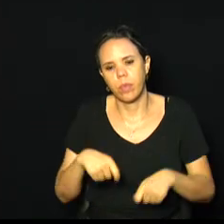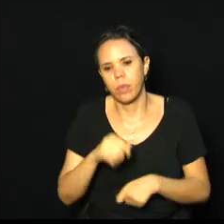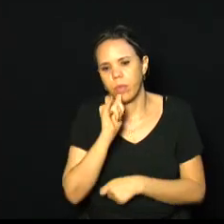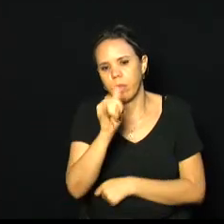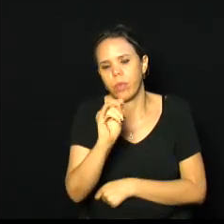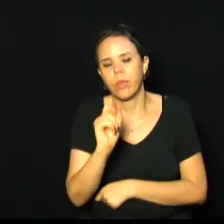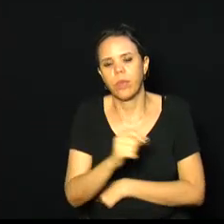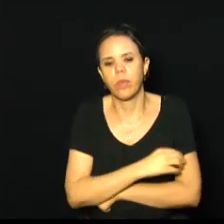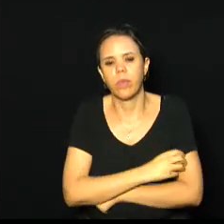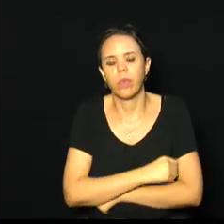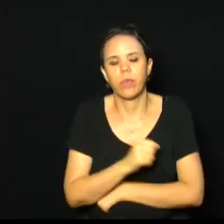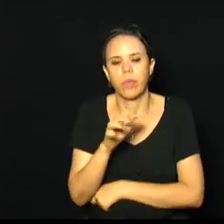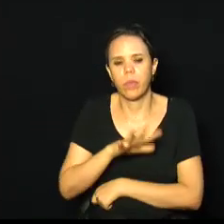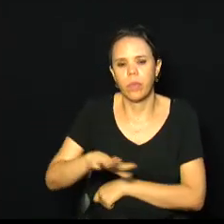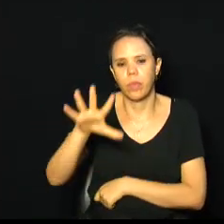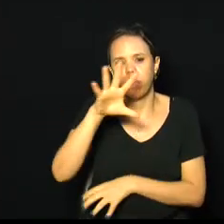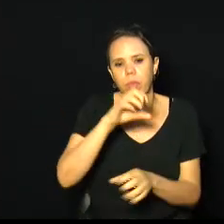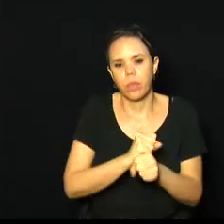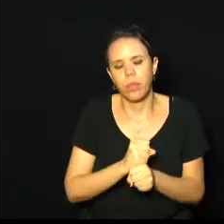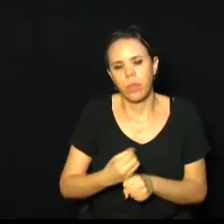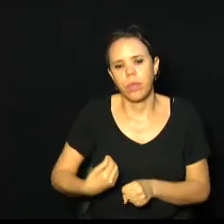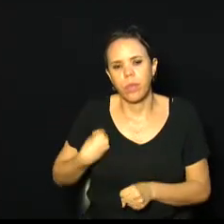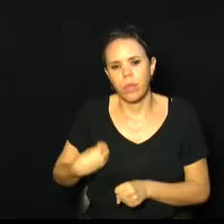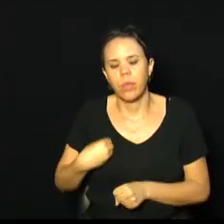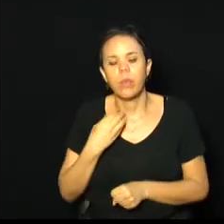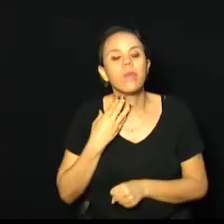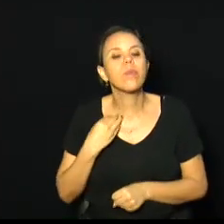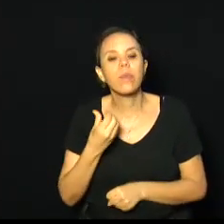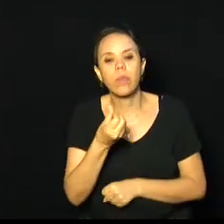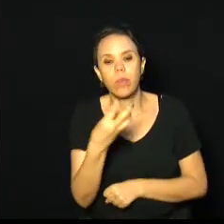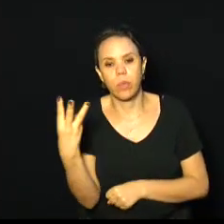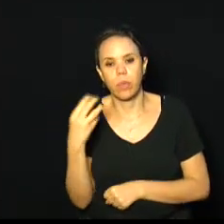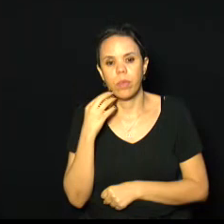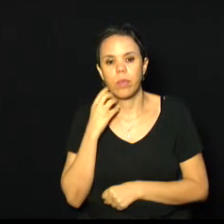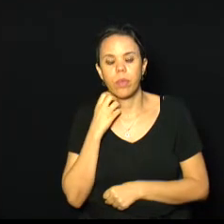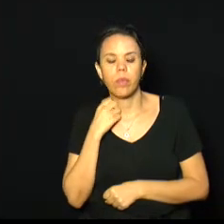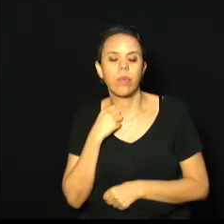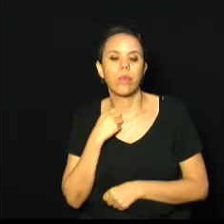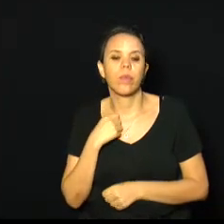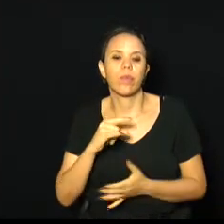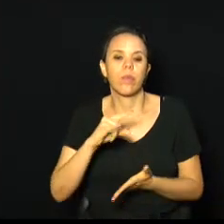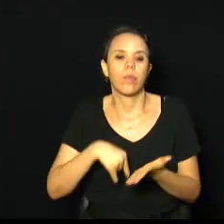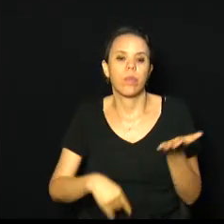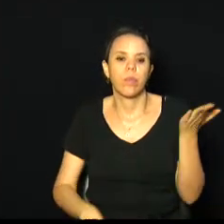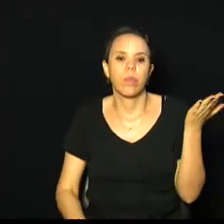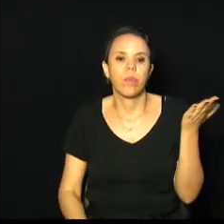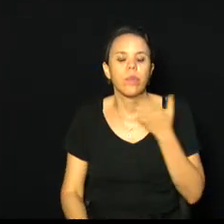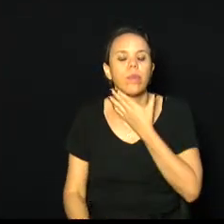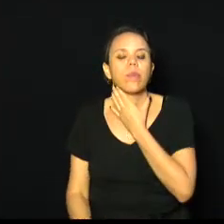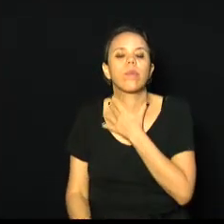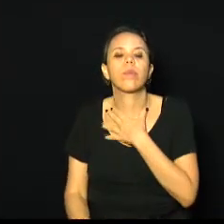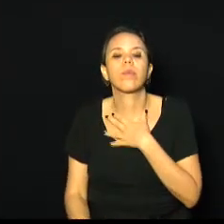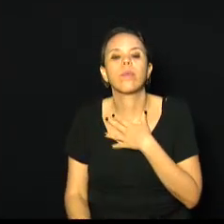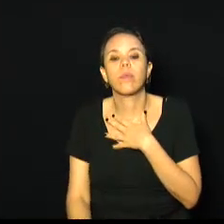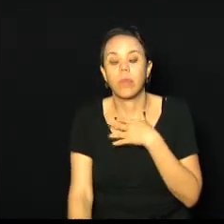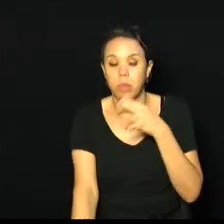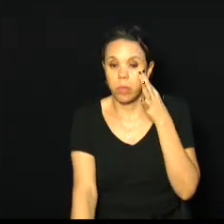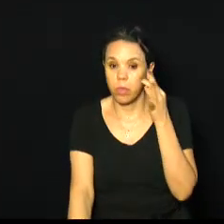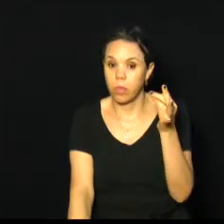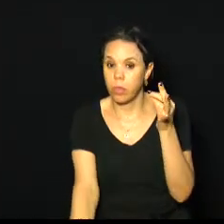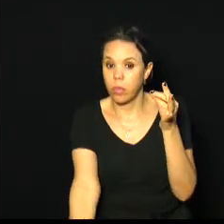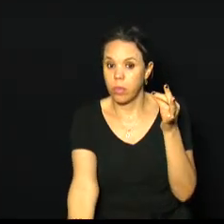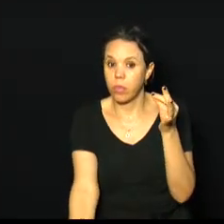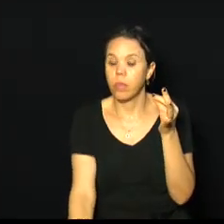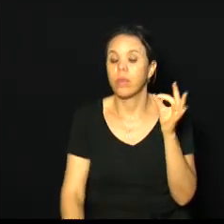dizer que, de modo geral, isso está na página 63 desse relatório, de modo geral, observa-se que, para